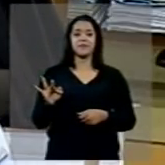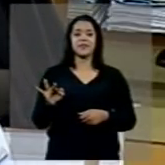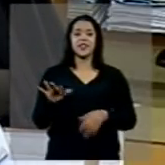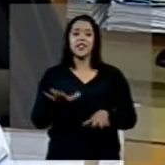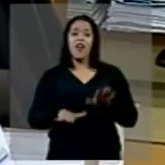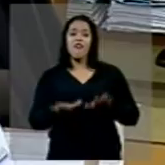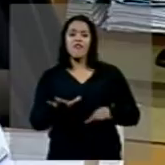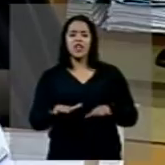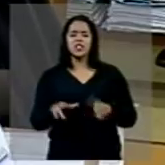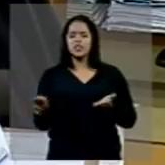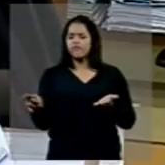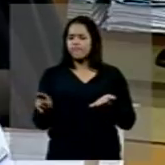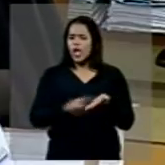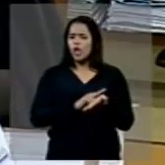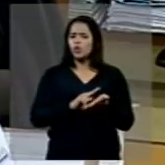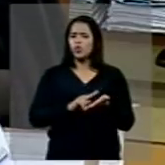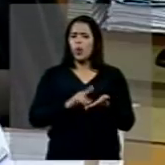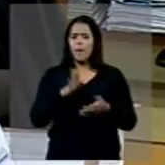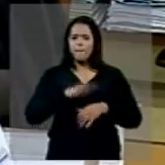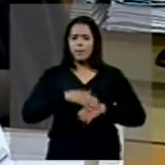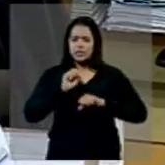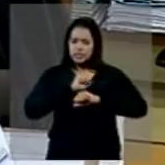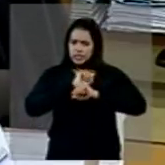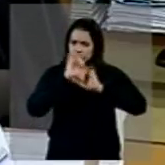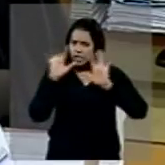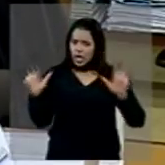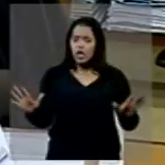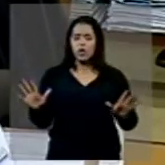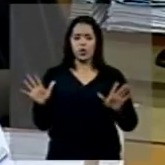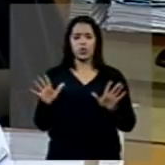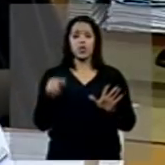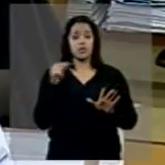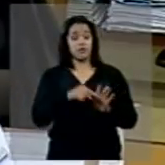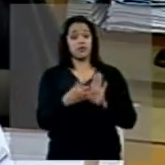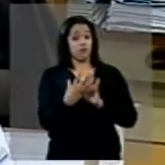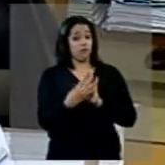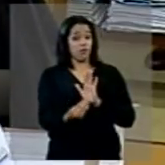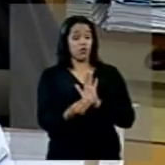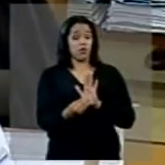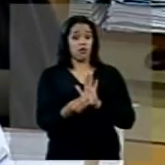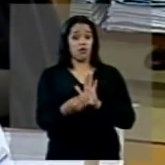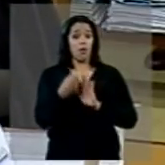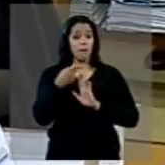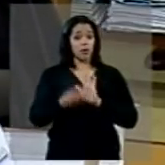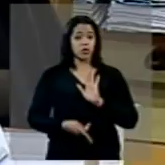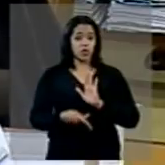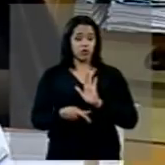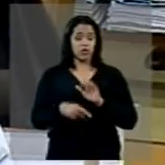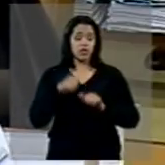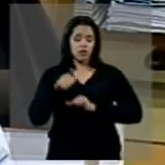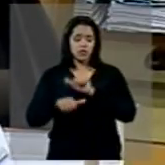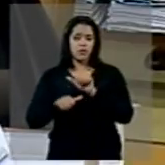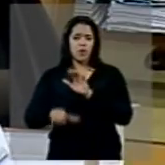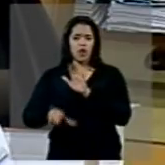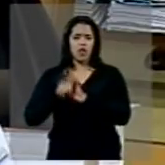talvez o autor mais claro da concepção desse modelo, do projeto que resultou na Lei